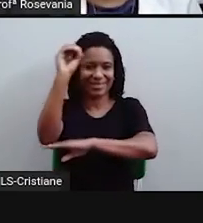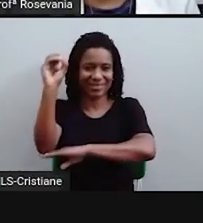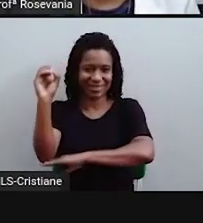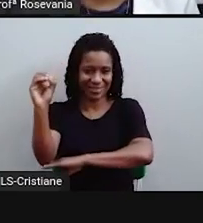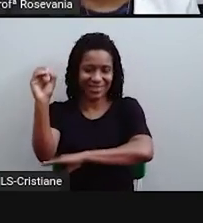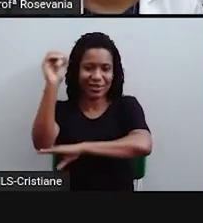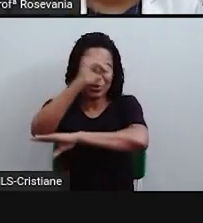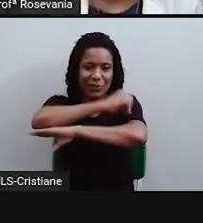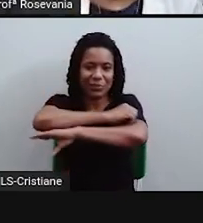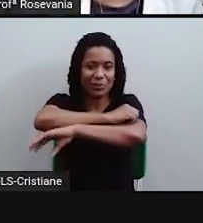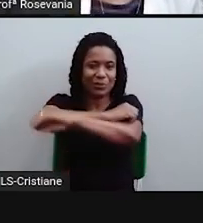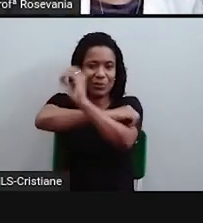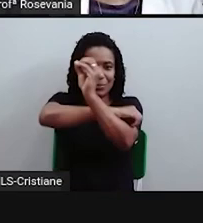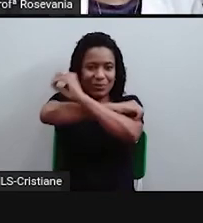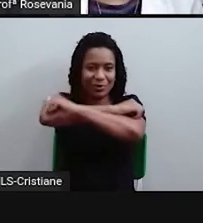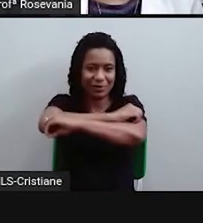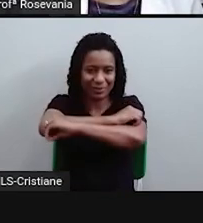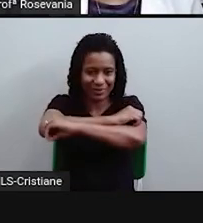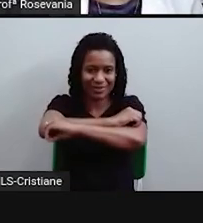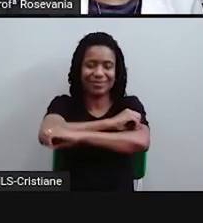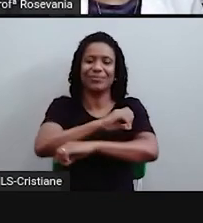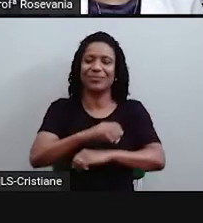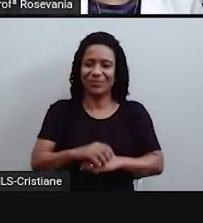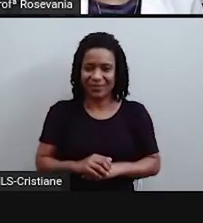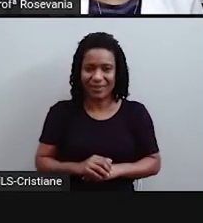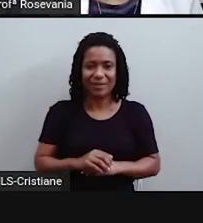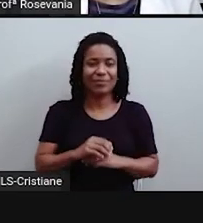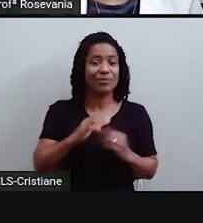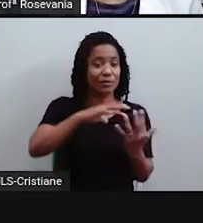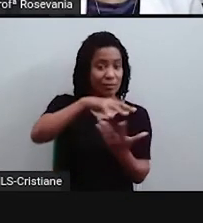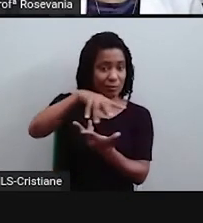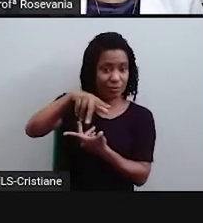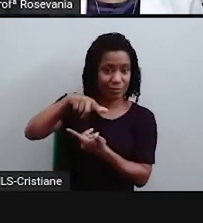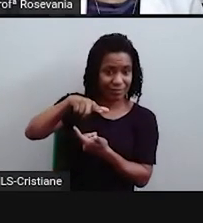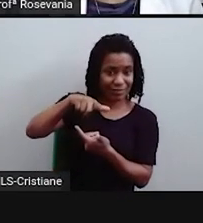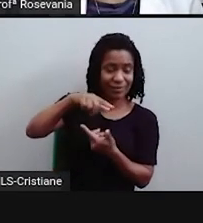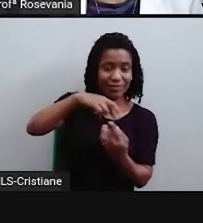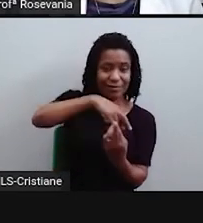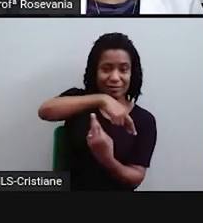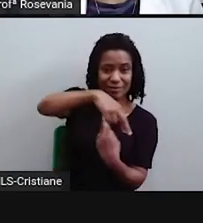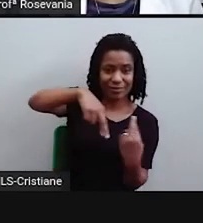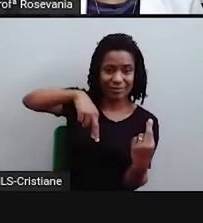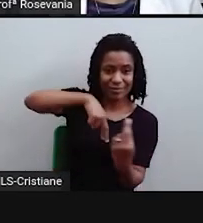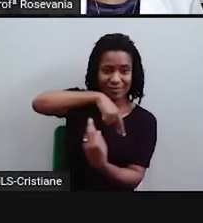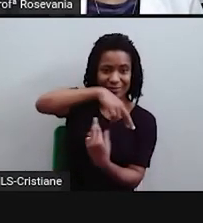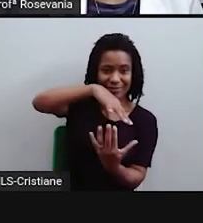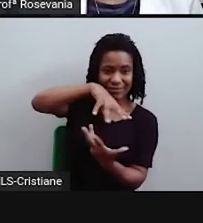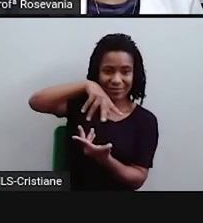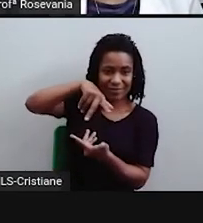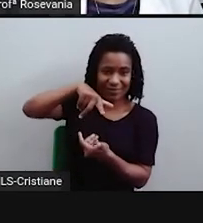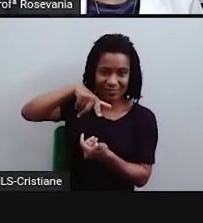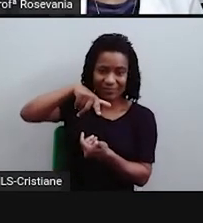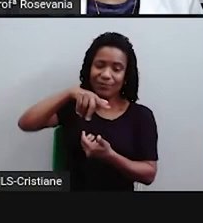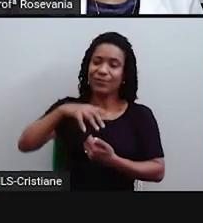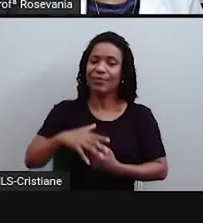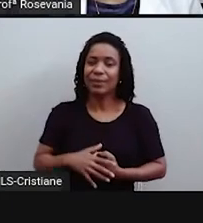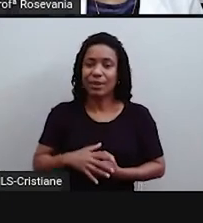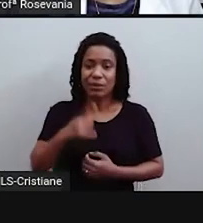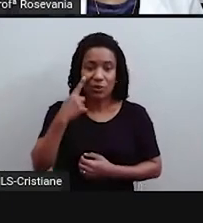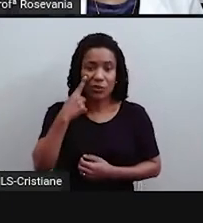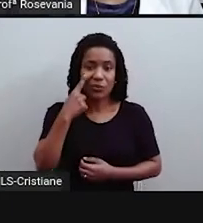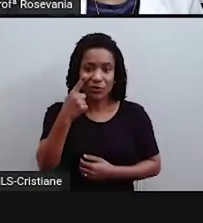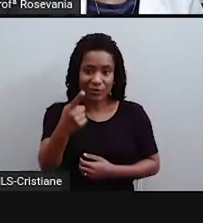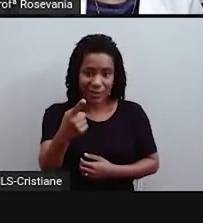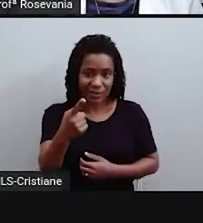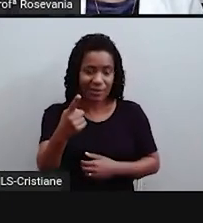girando no seu processo, né, de rotação. Aqui, como eu falei para vocês, as estações, a depender do período